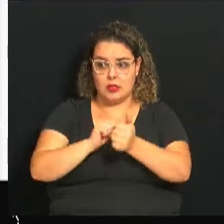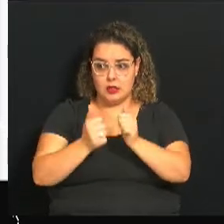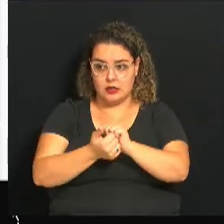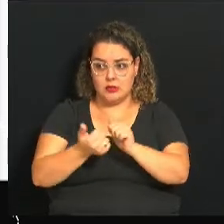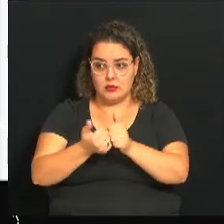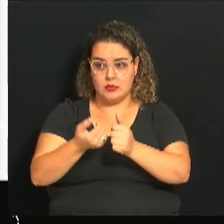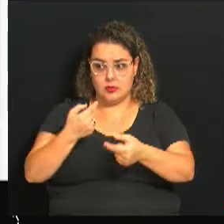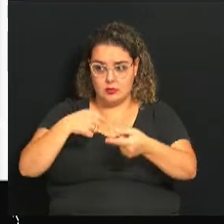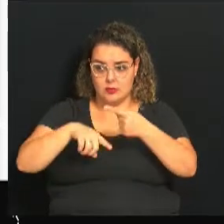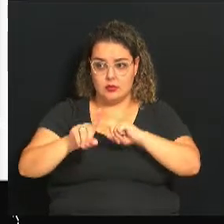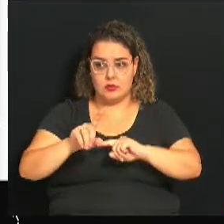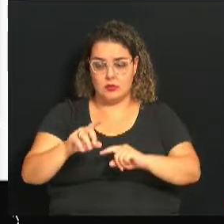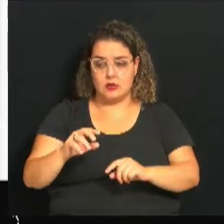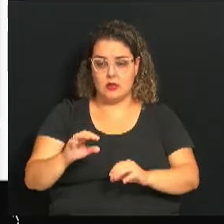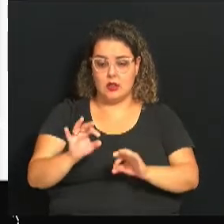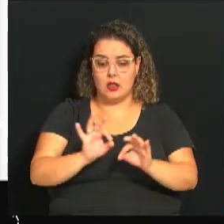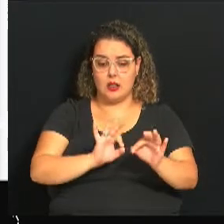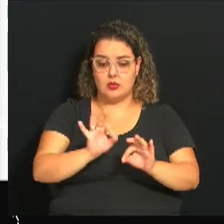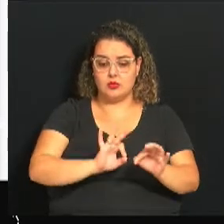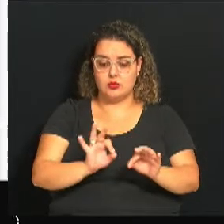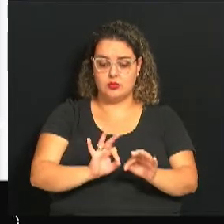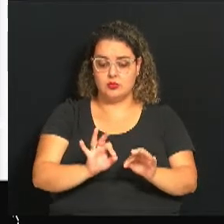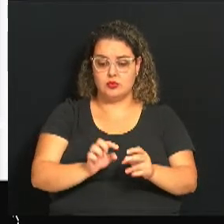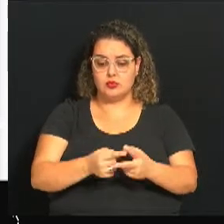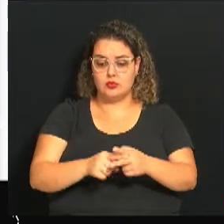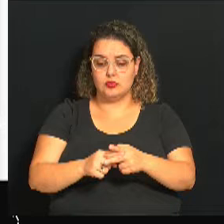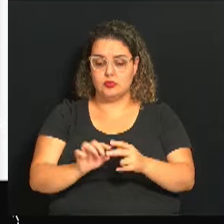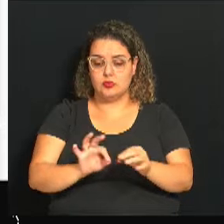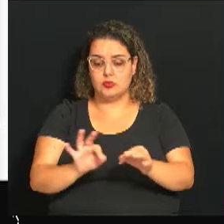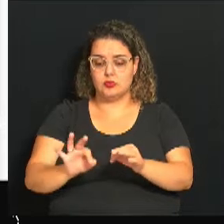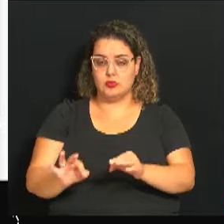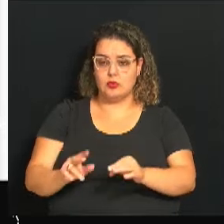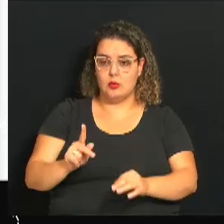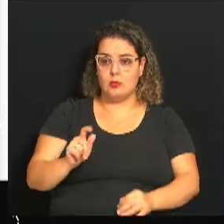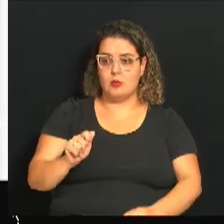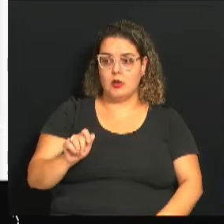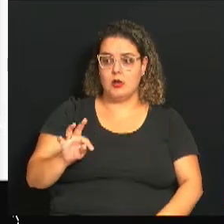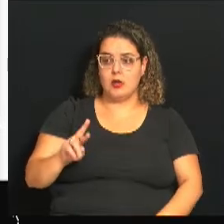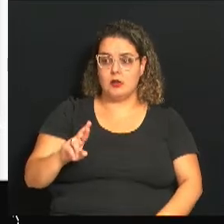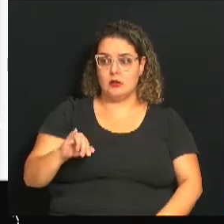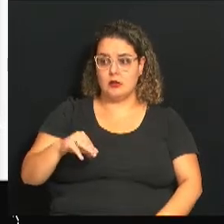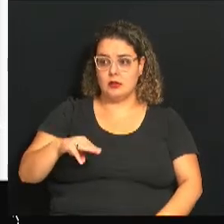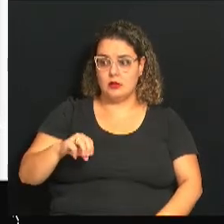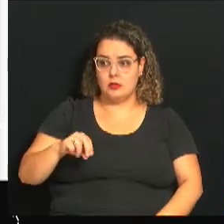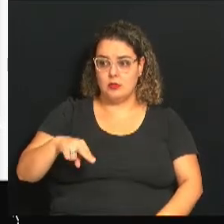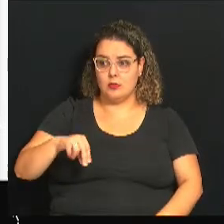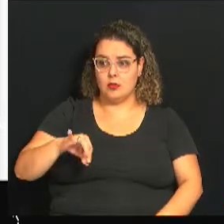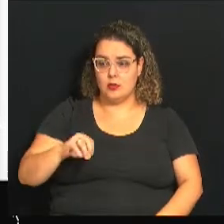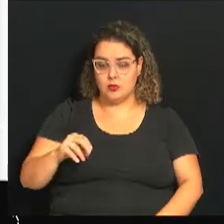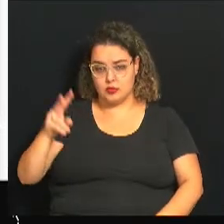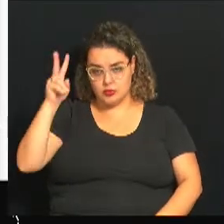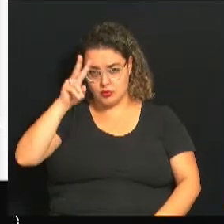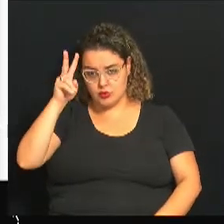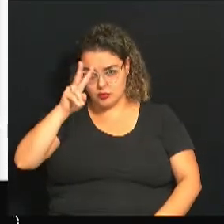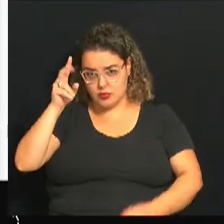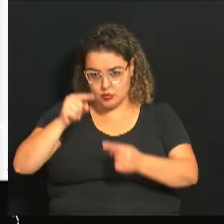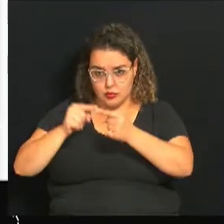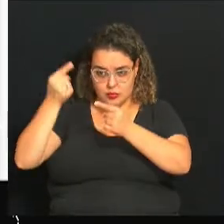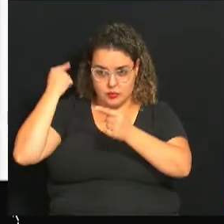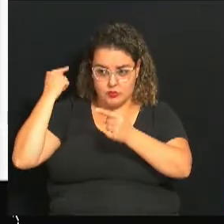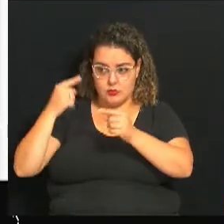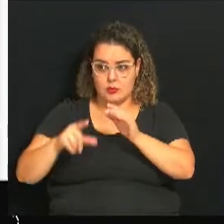e restauro dessas áreas públicas tombadas por patrimônio histórico. Hoje, a gente só tem uma lei de transferência de